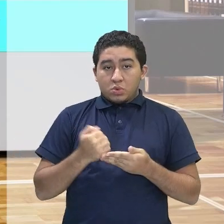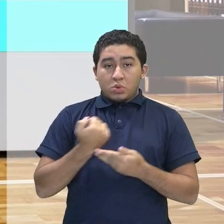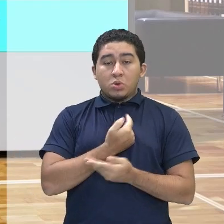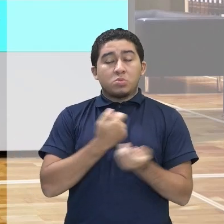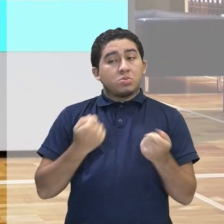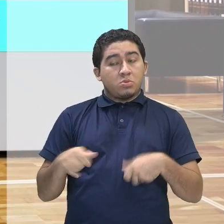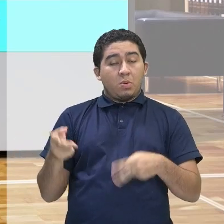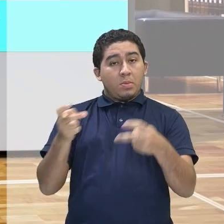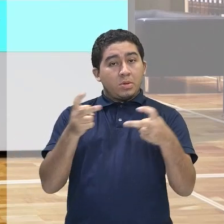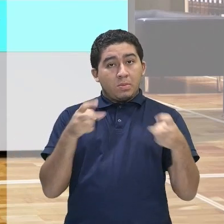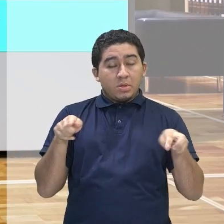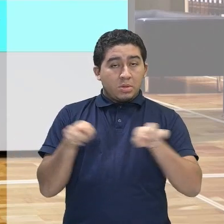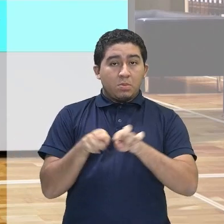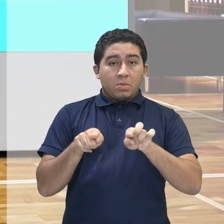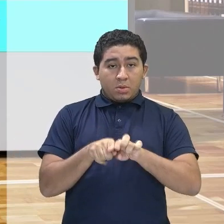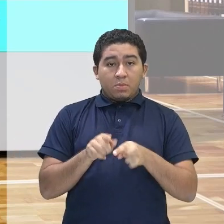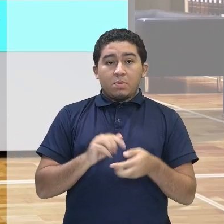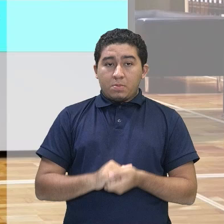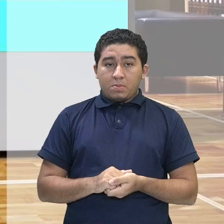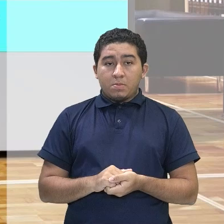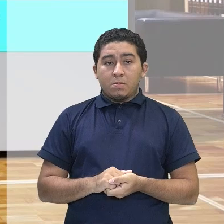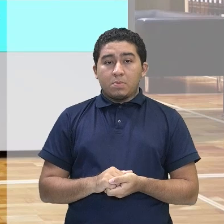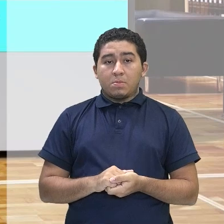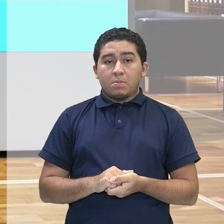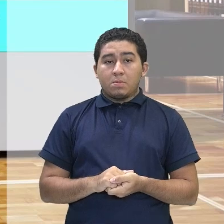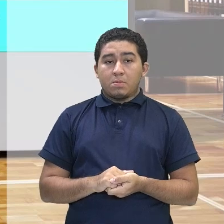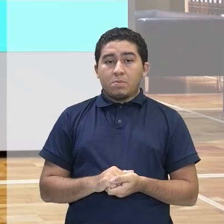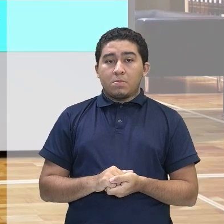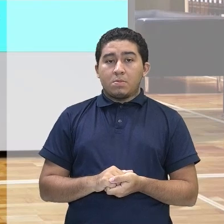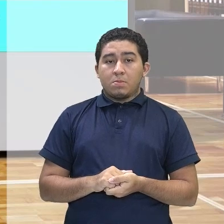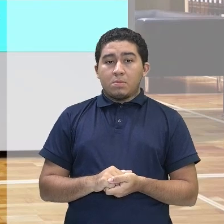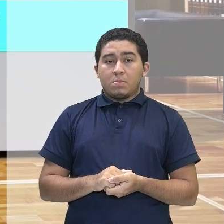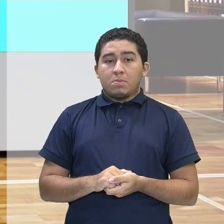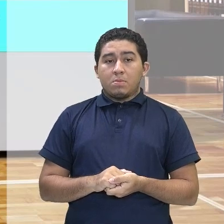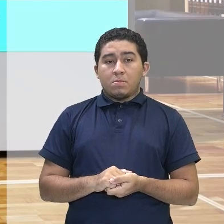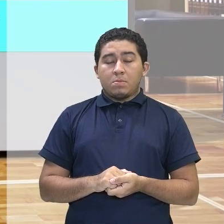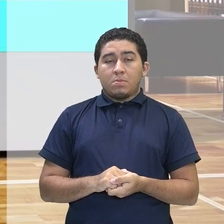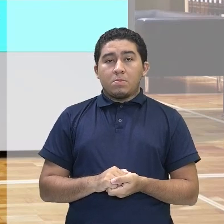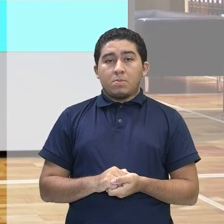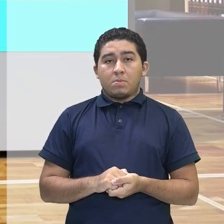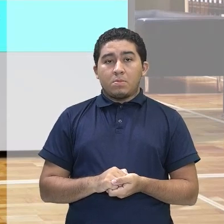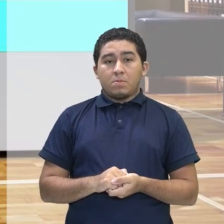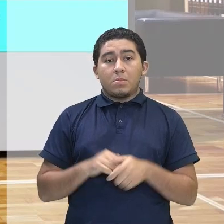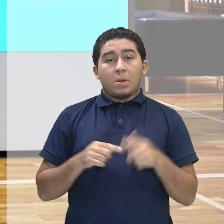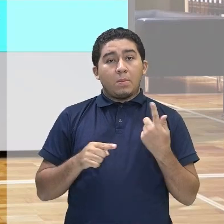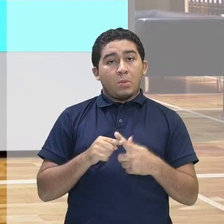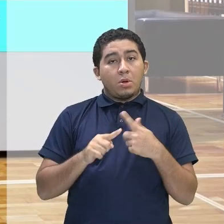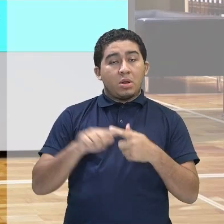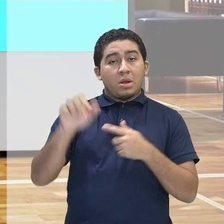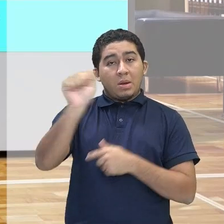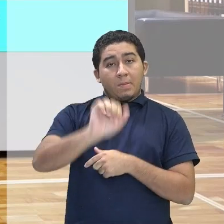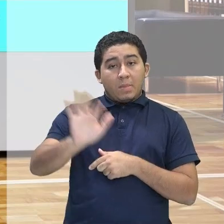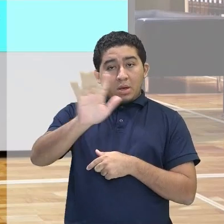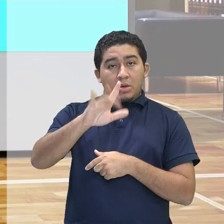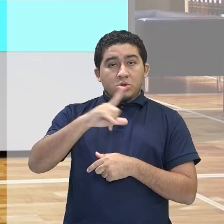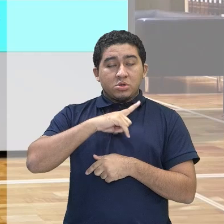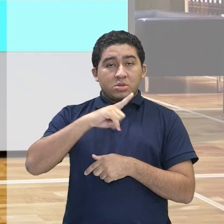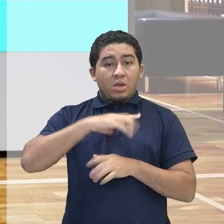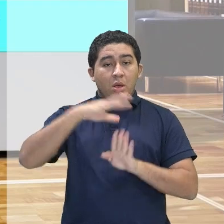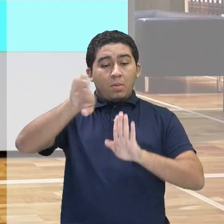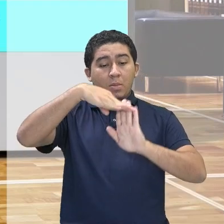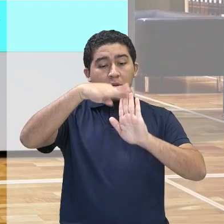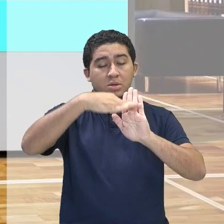texto, né? Porque praticamente naquela imagem tinha uma lista, né, de carreiras relacionadas